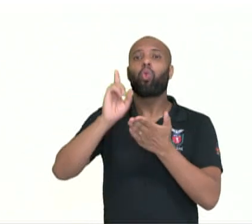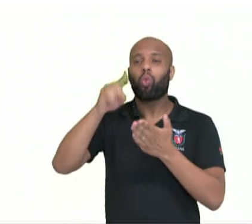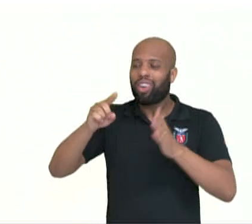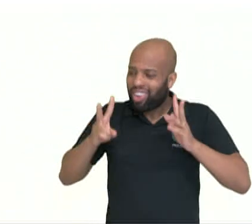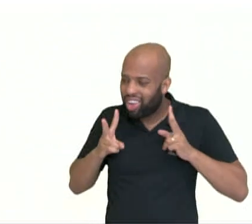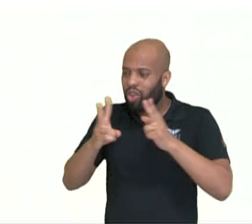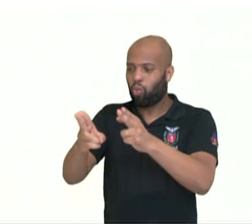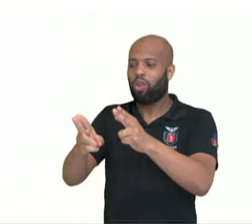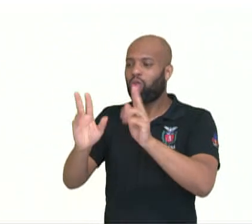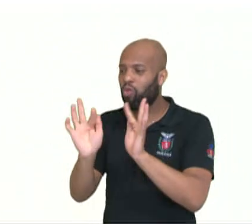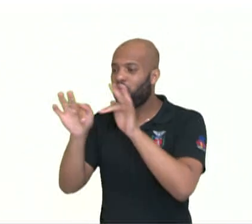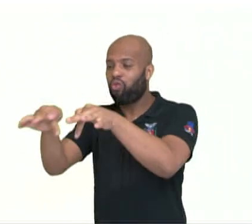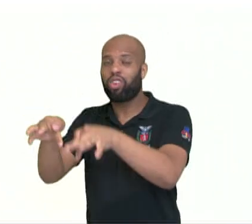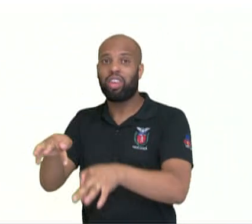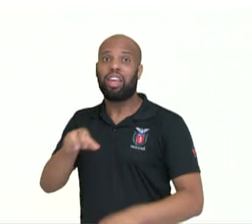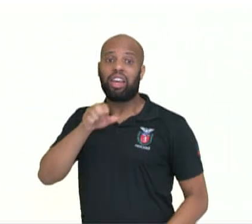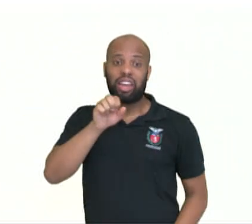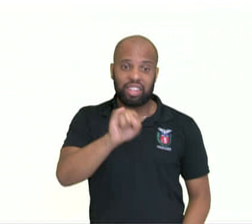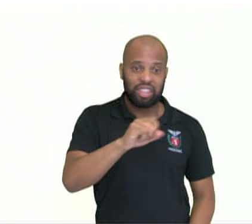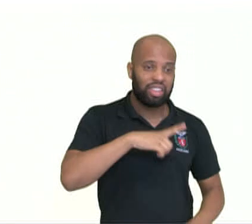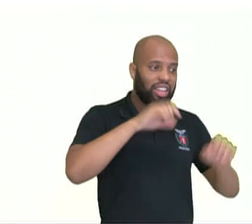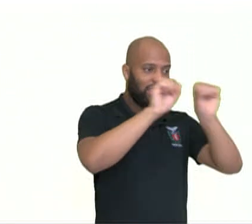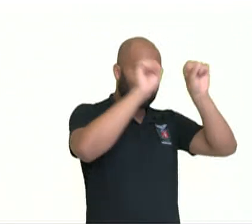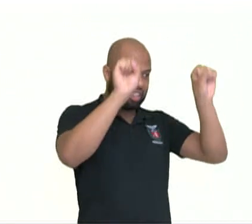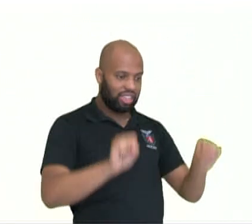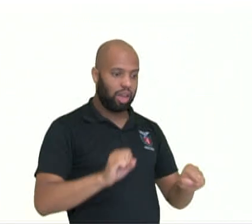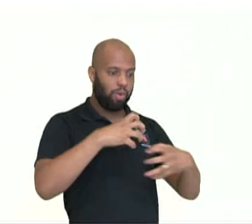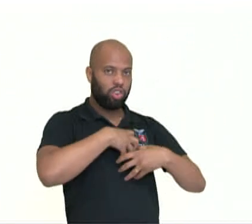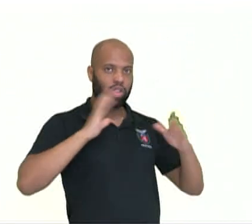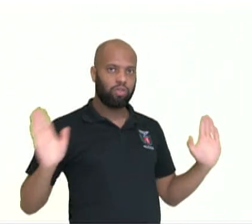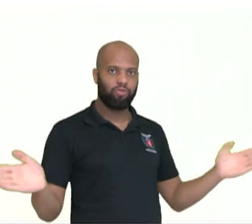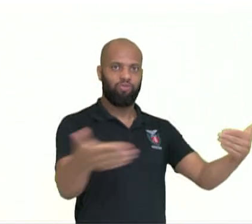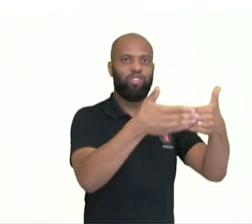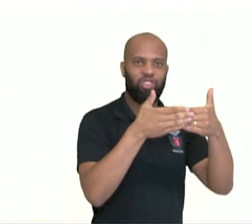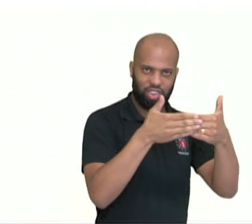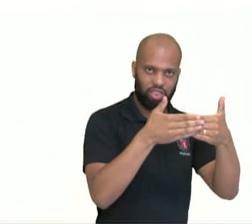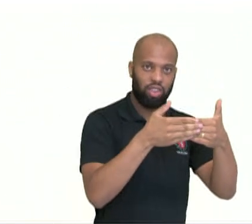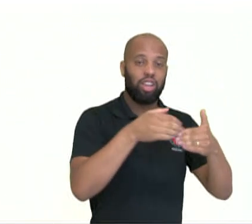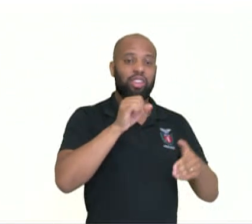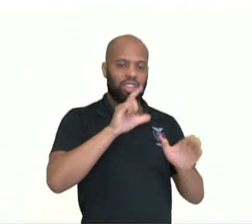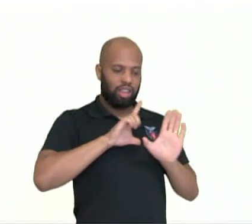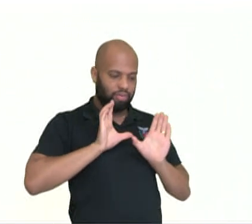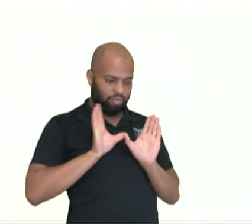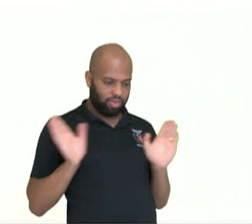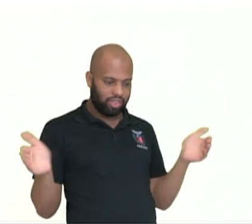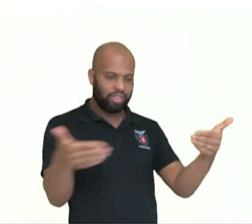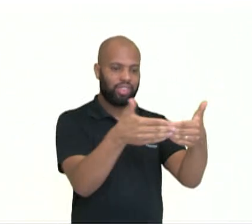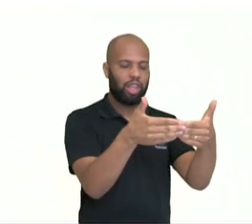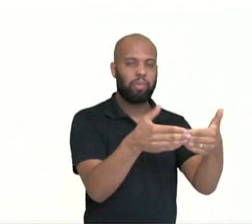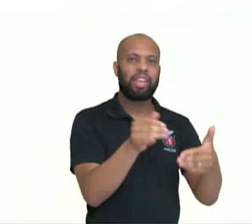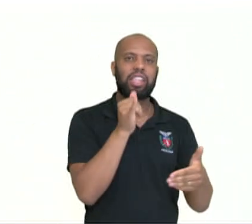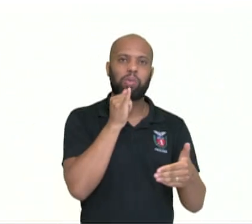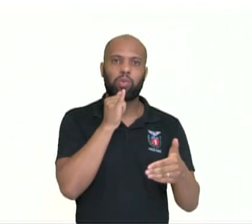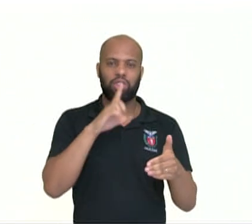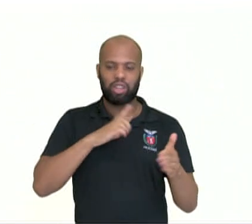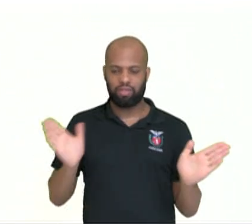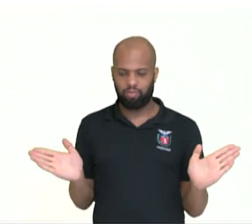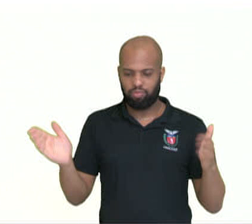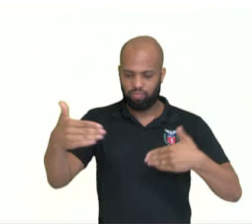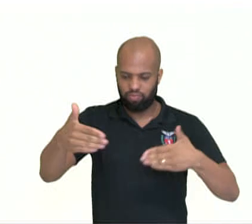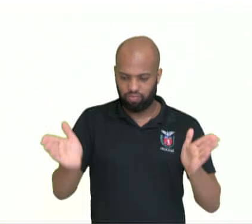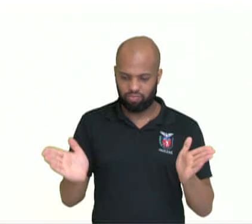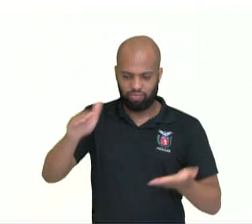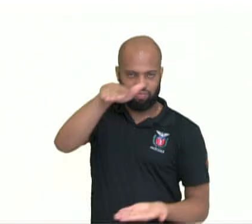elétrica total final se esse sistema estiver isolado. Ou seja, se eu tiver um sistema, pensa numa caixinha, né, os limites do